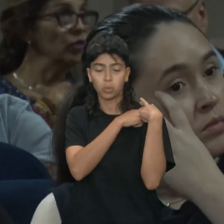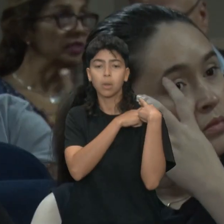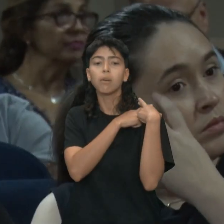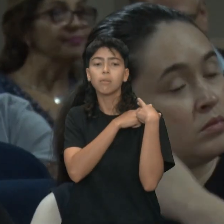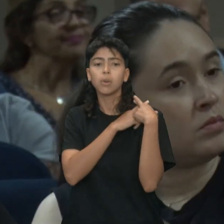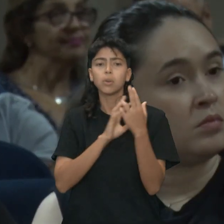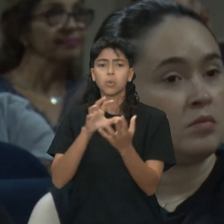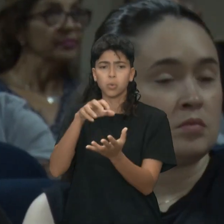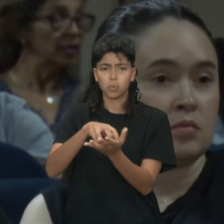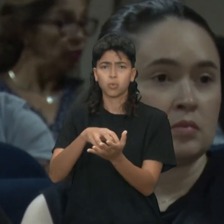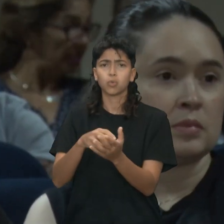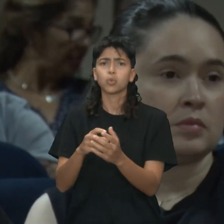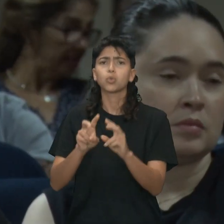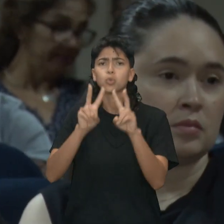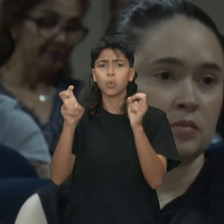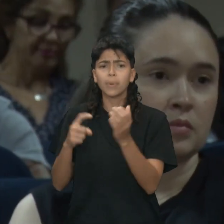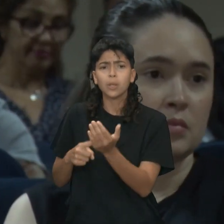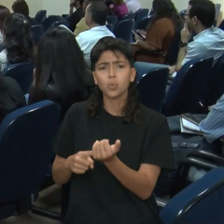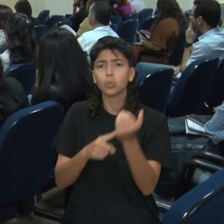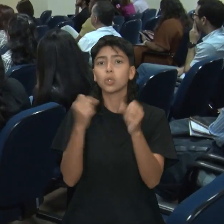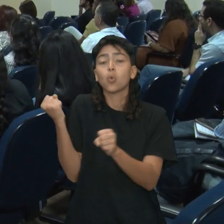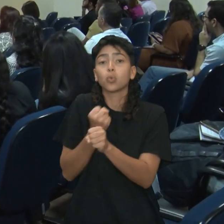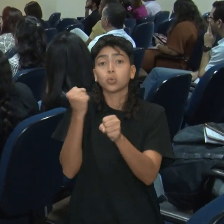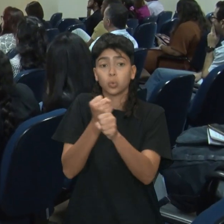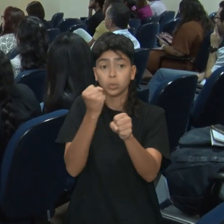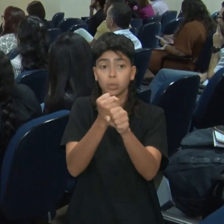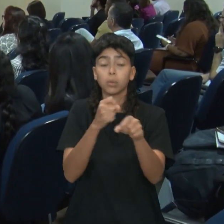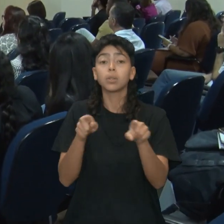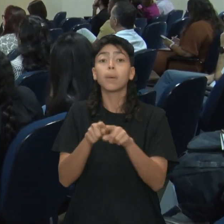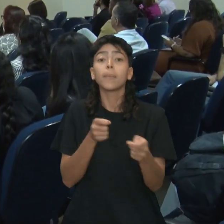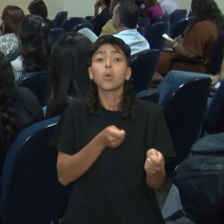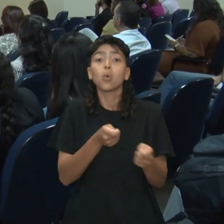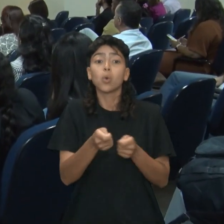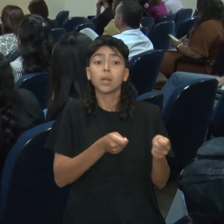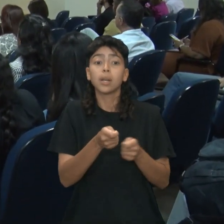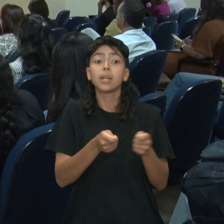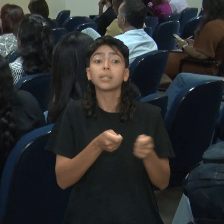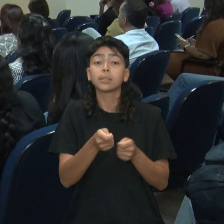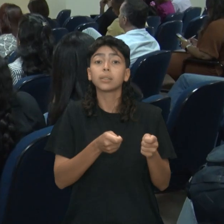e o Sindicato da Indústria da Construção no estado de Goiás e teve a coordenação técnica da